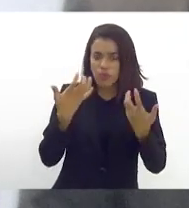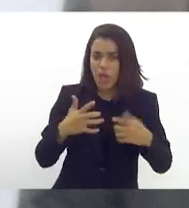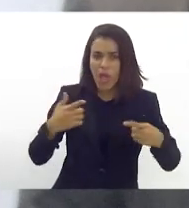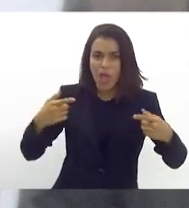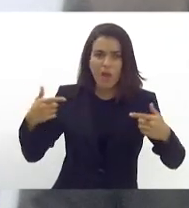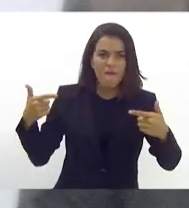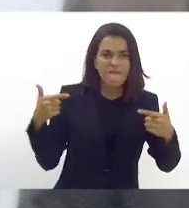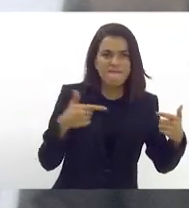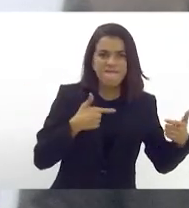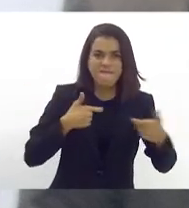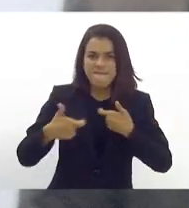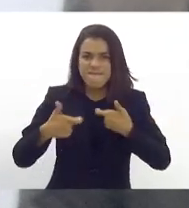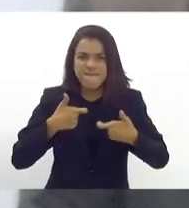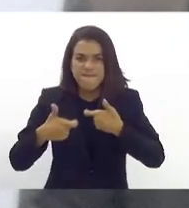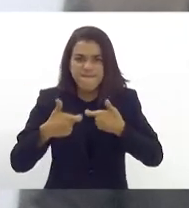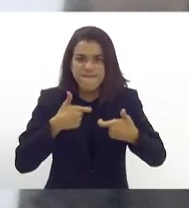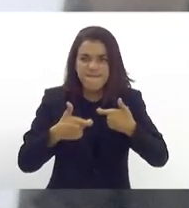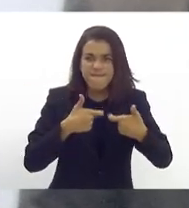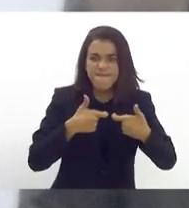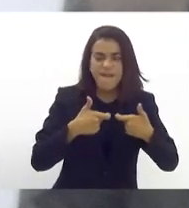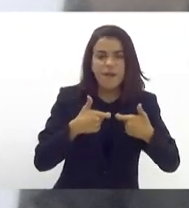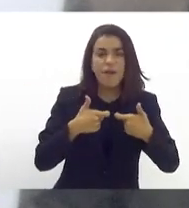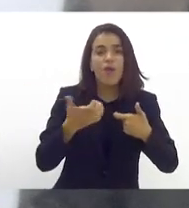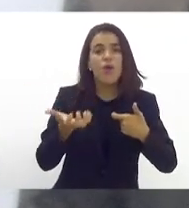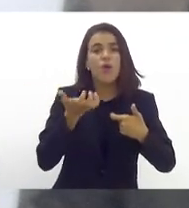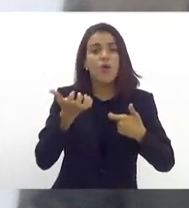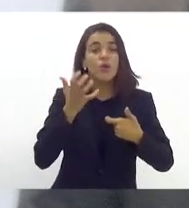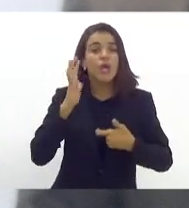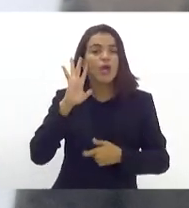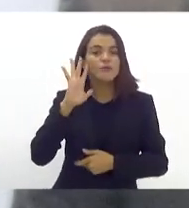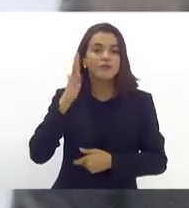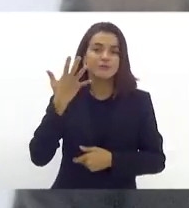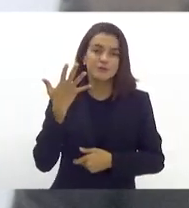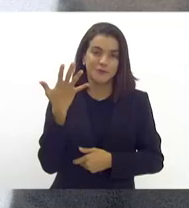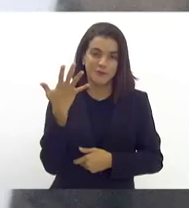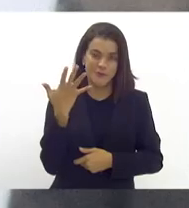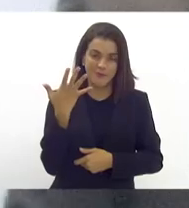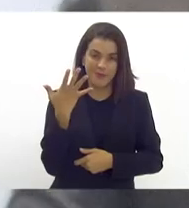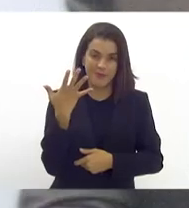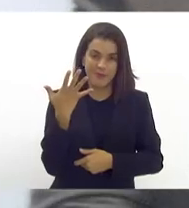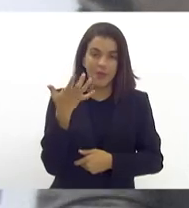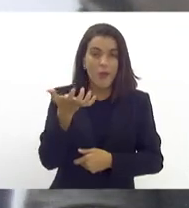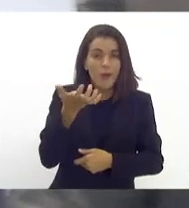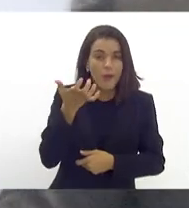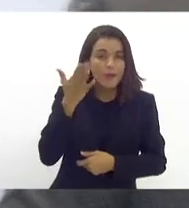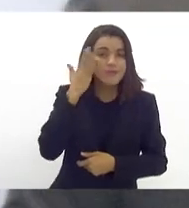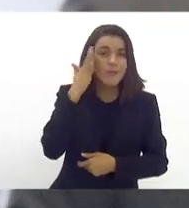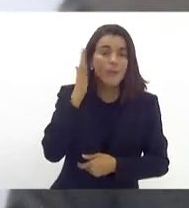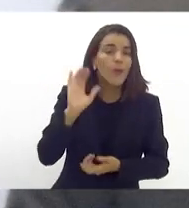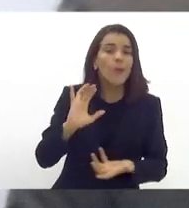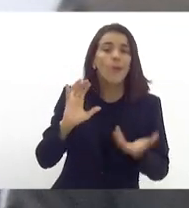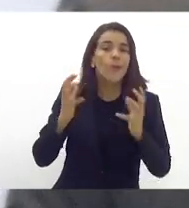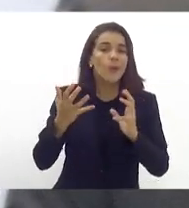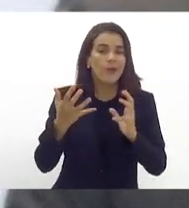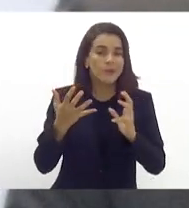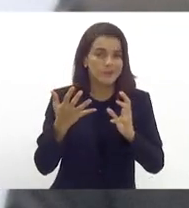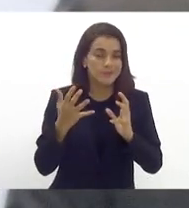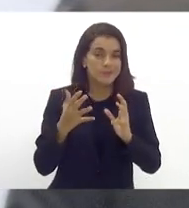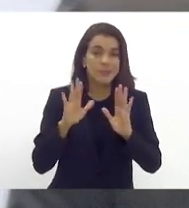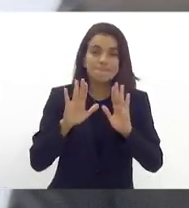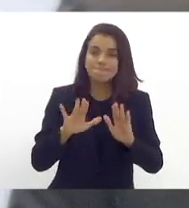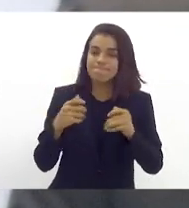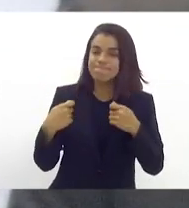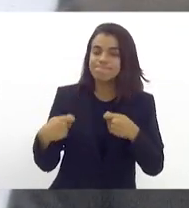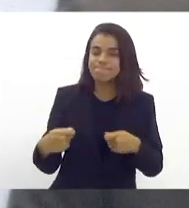nada disso eu quero soluções eu quero ouvir cada um de vocês aqui quero ouvir o que está acontecendo mas é